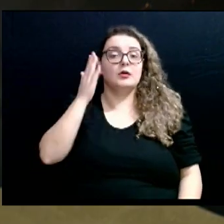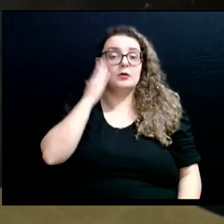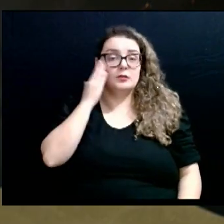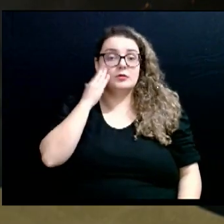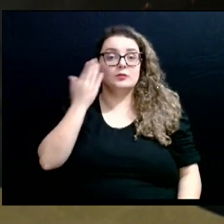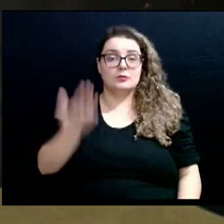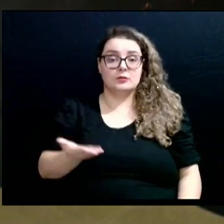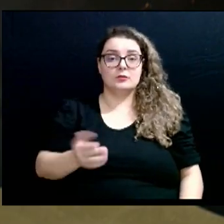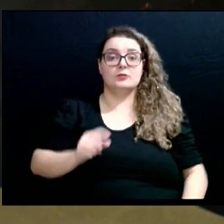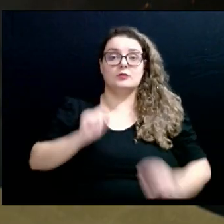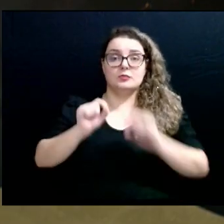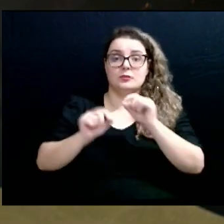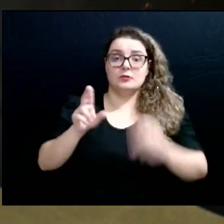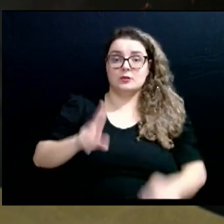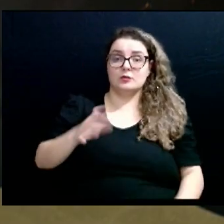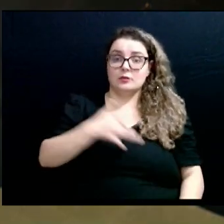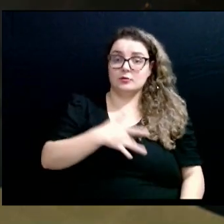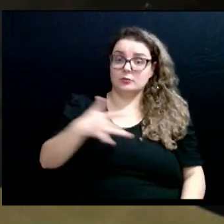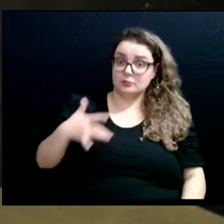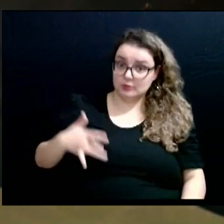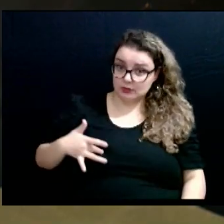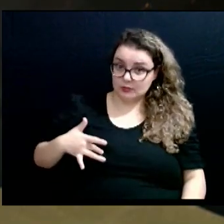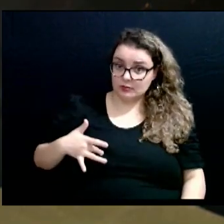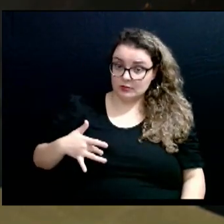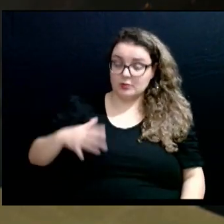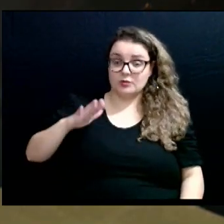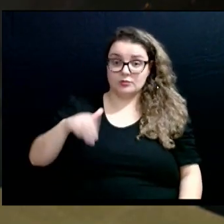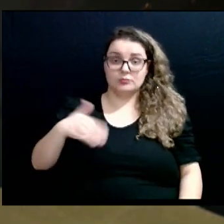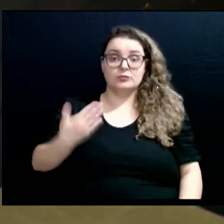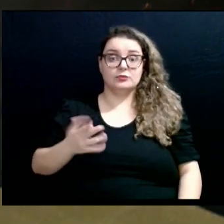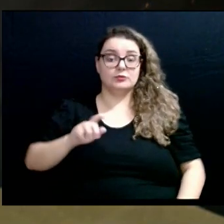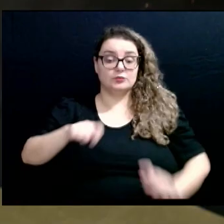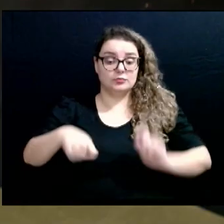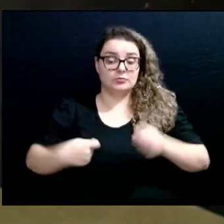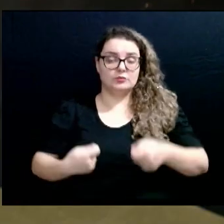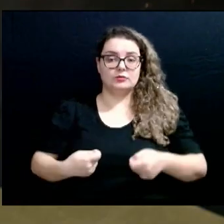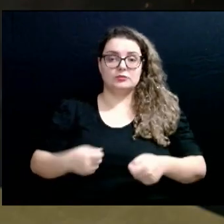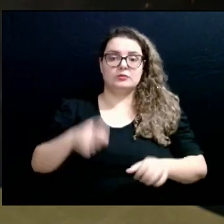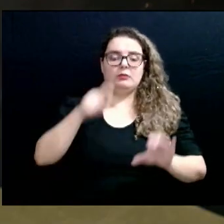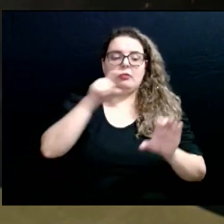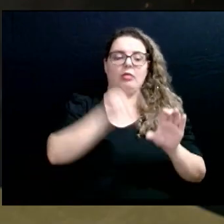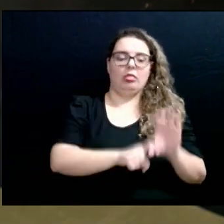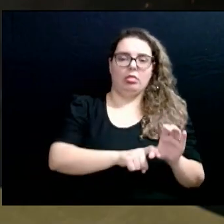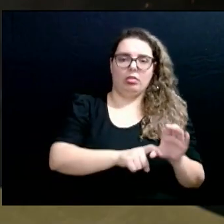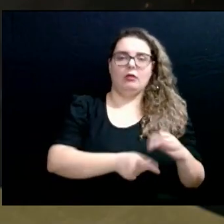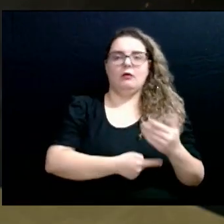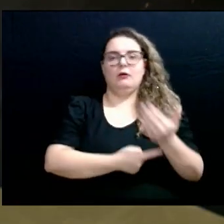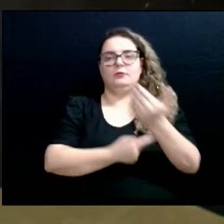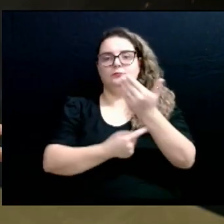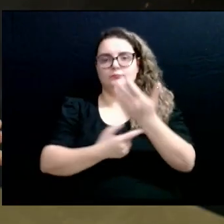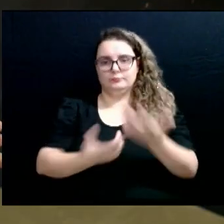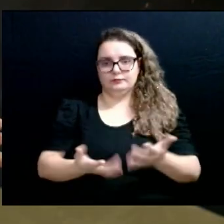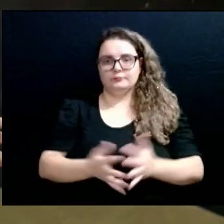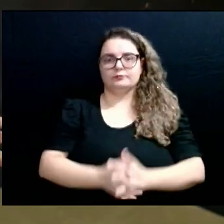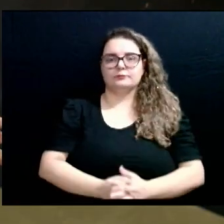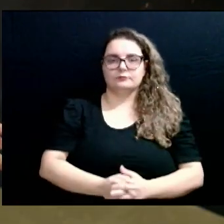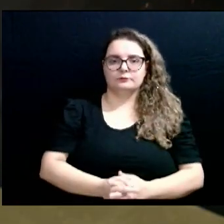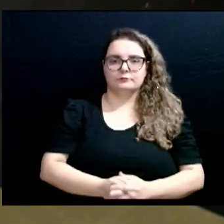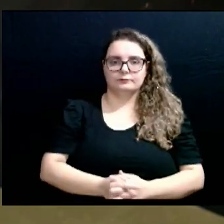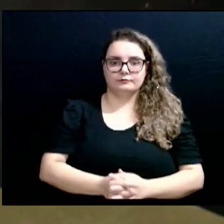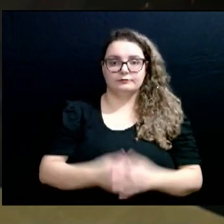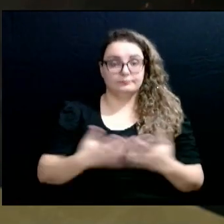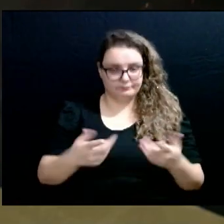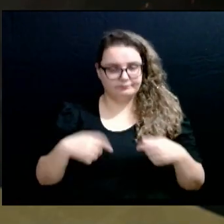uso saudável e quando há sinais de dependência tecnológica, né? Então, a gente vai precisar fazer aí